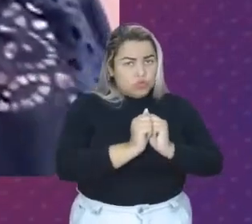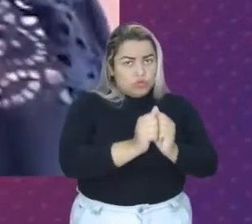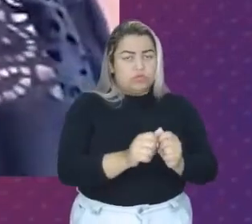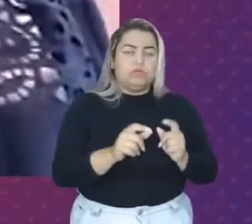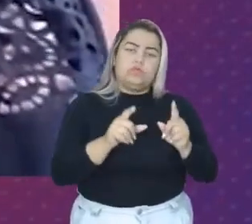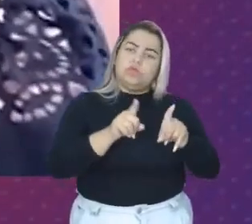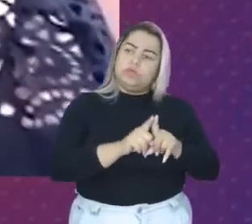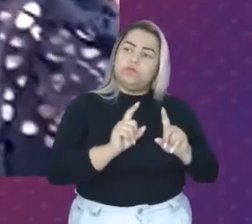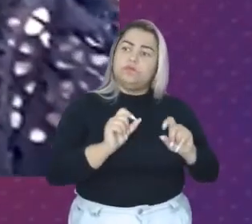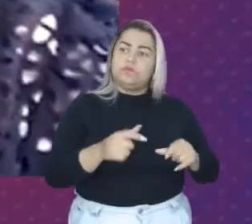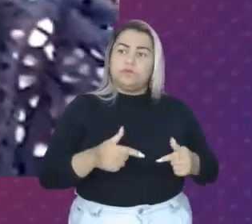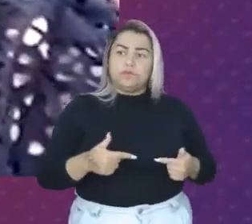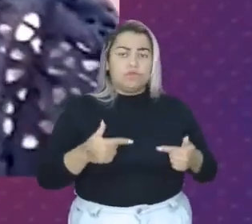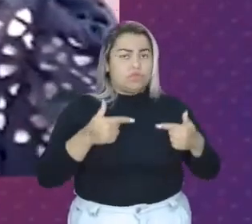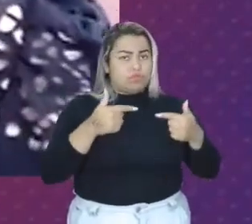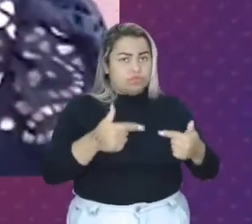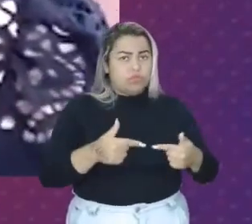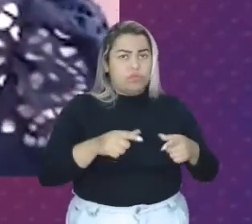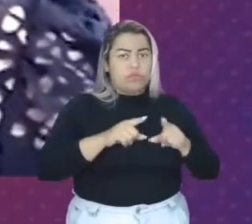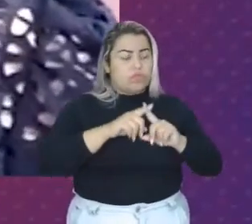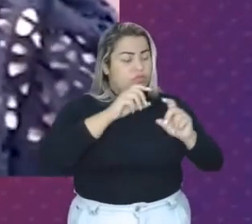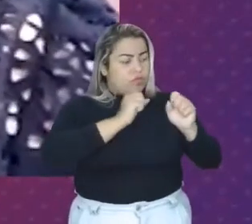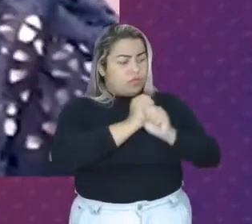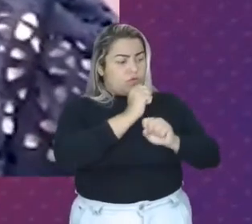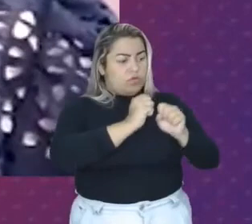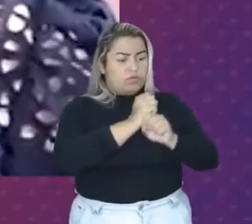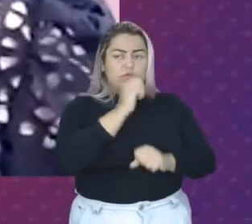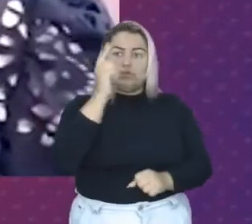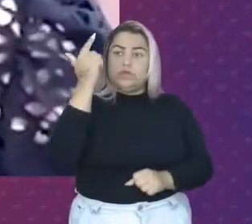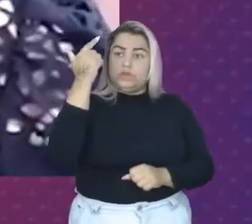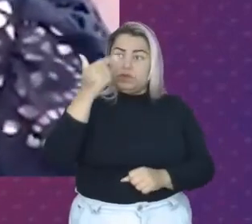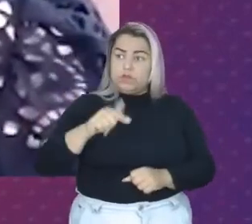cada desafio nesse processo de reconstrução do Brasil.